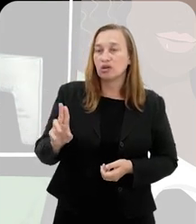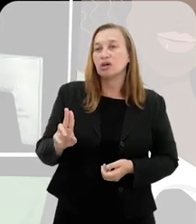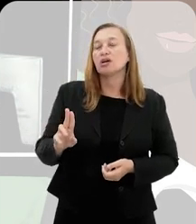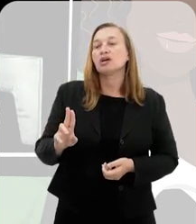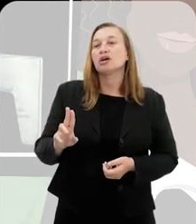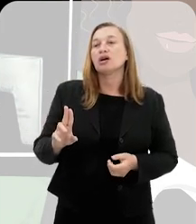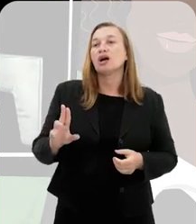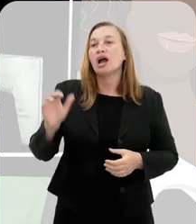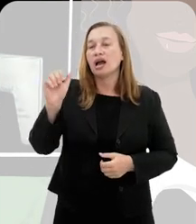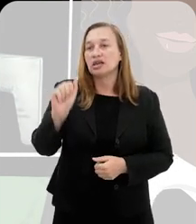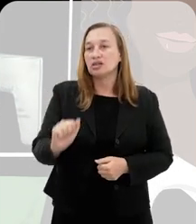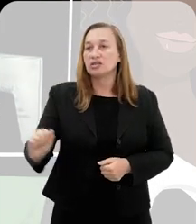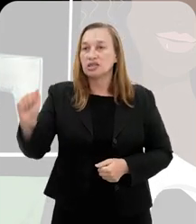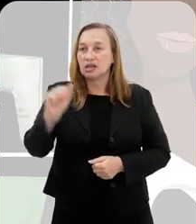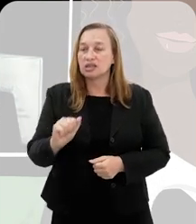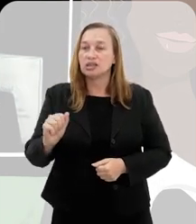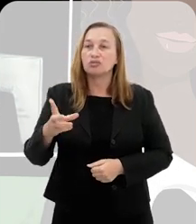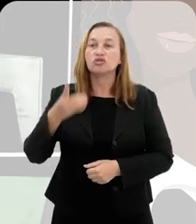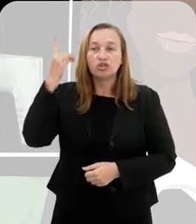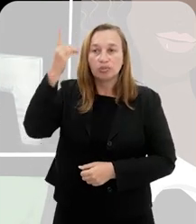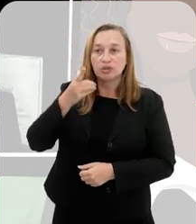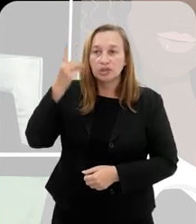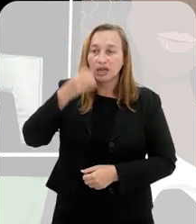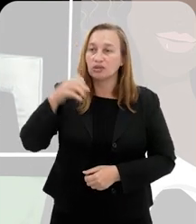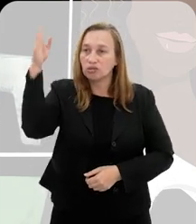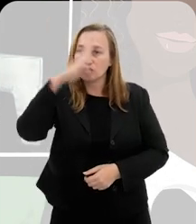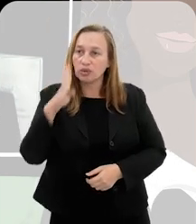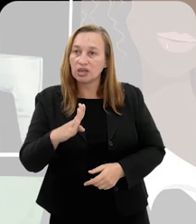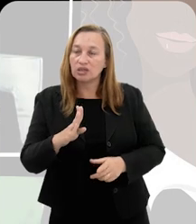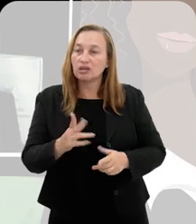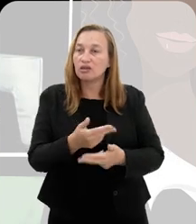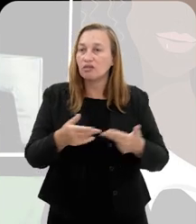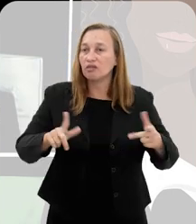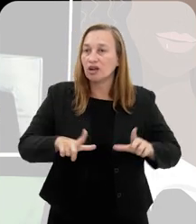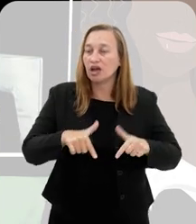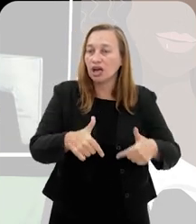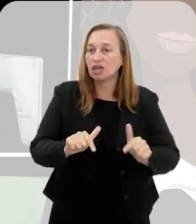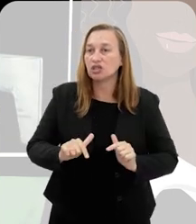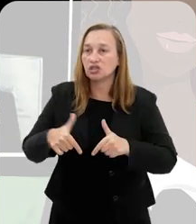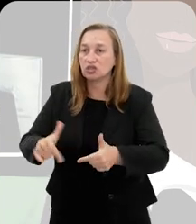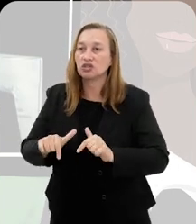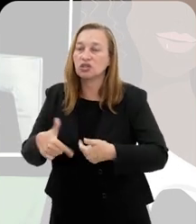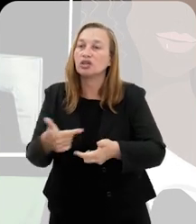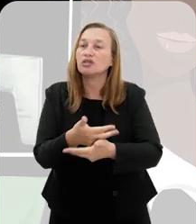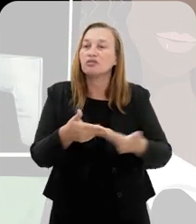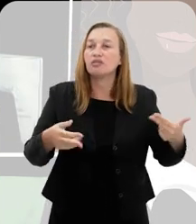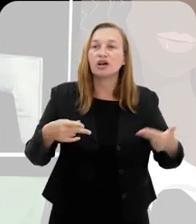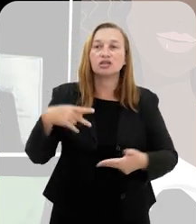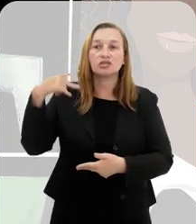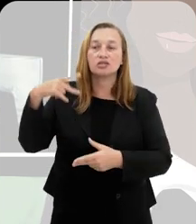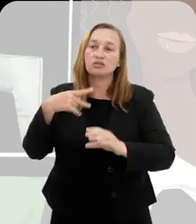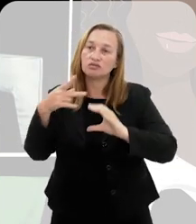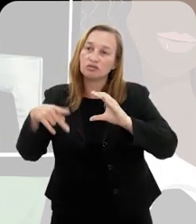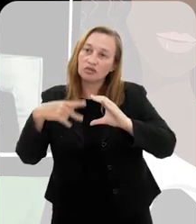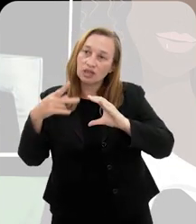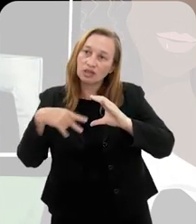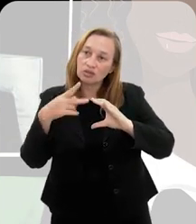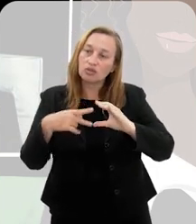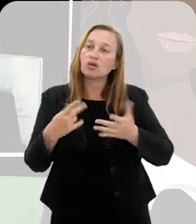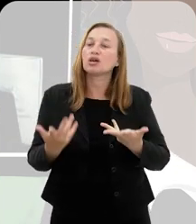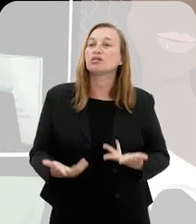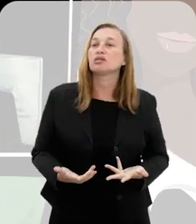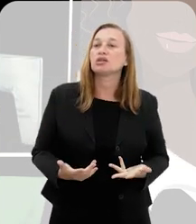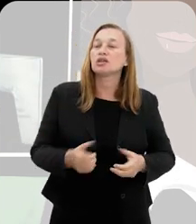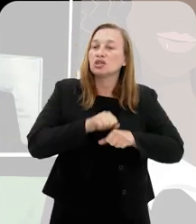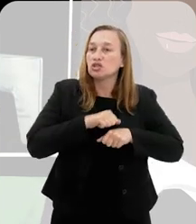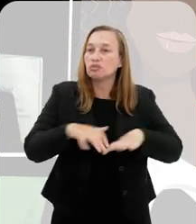União dos Legisladores e Legislativos do Brasil, e foi quem embasou diversas ações para diversas vereadoras